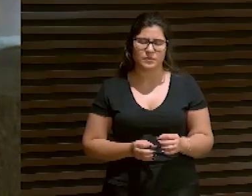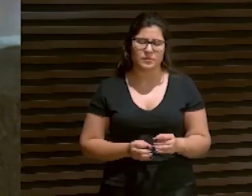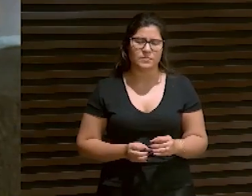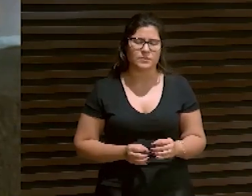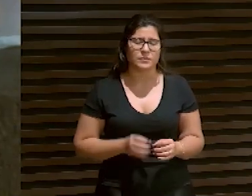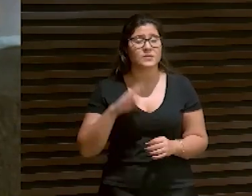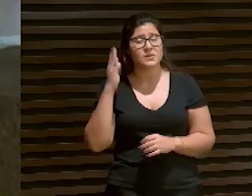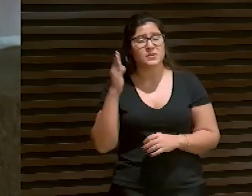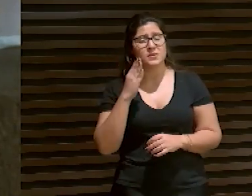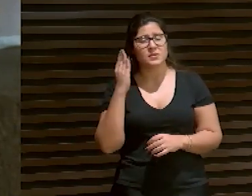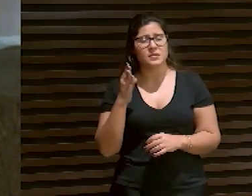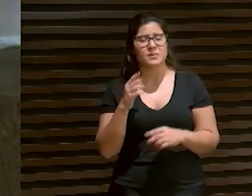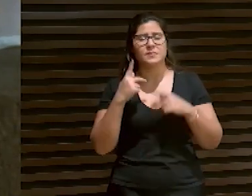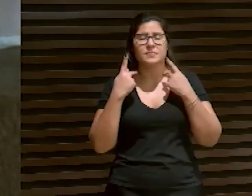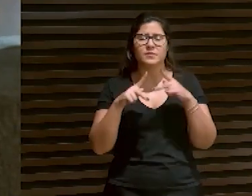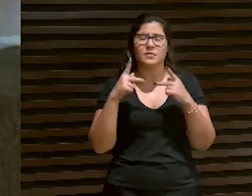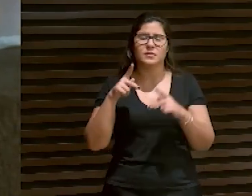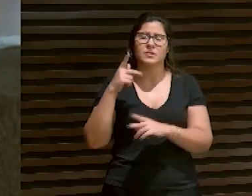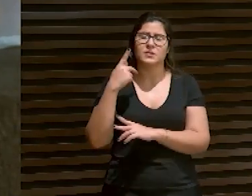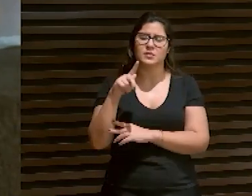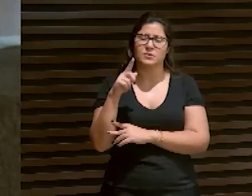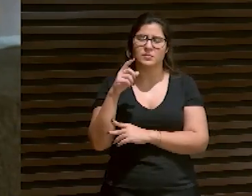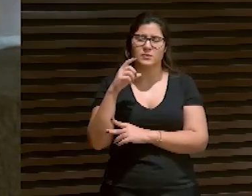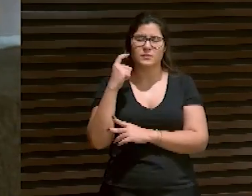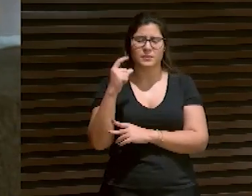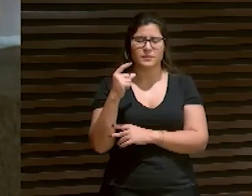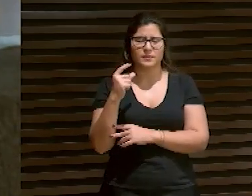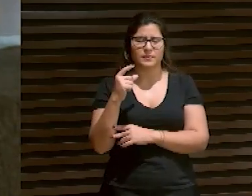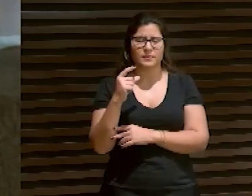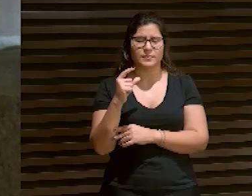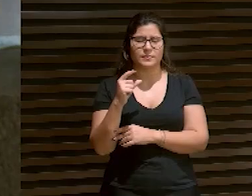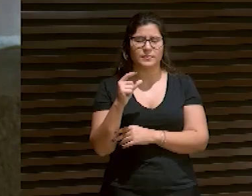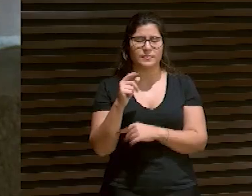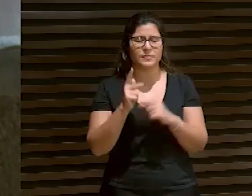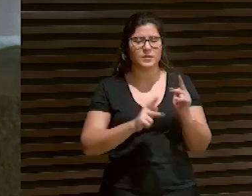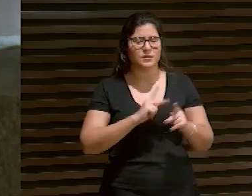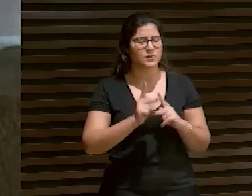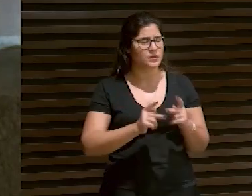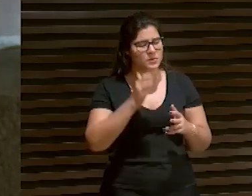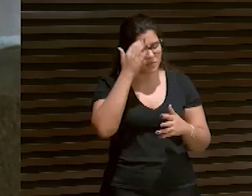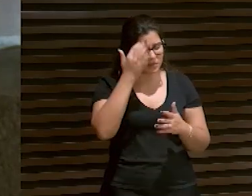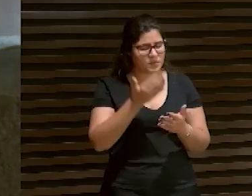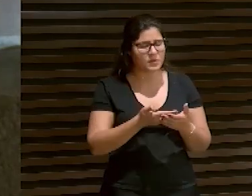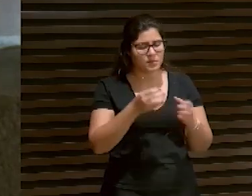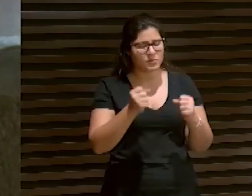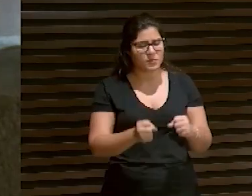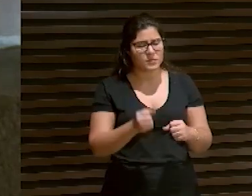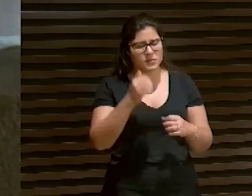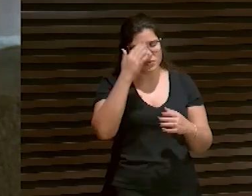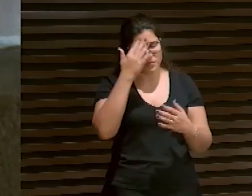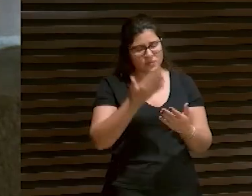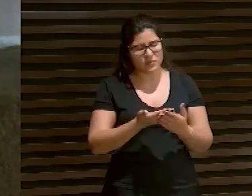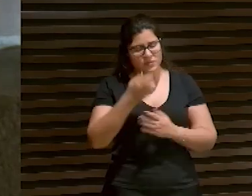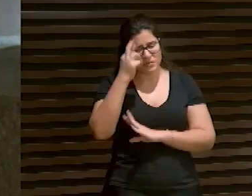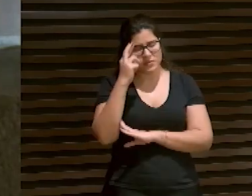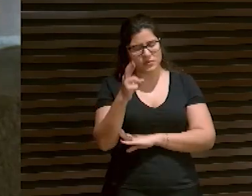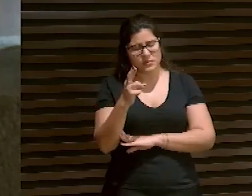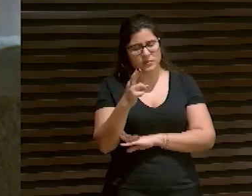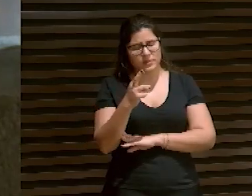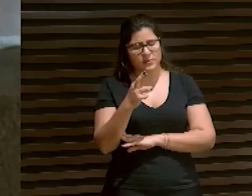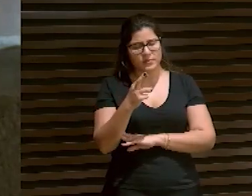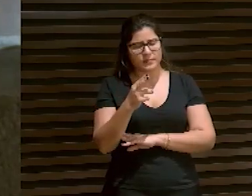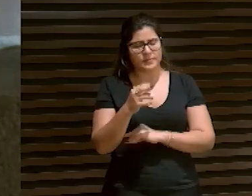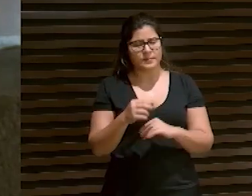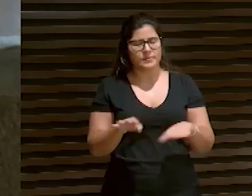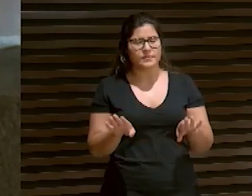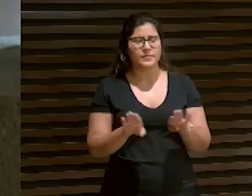venhamos a pregar a Tua palavra, para que estes que não creem, que eles possam crer no Senhor. E também